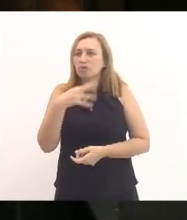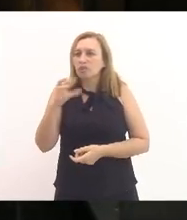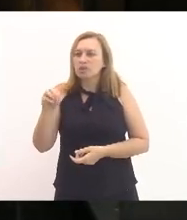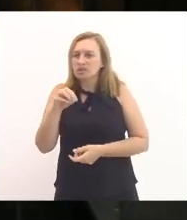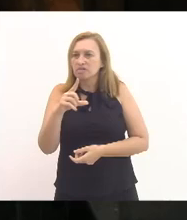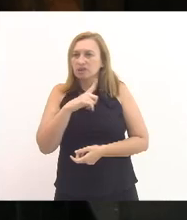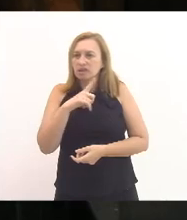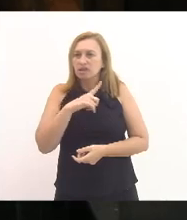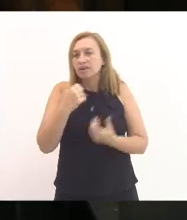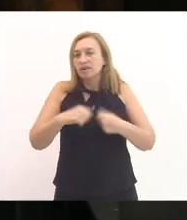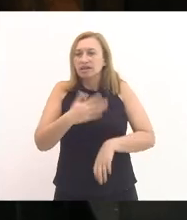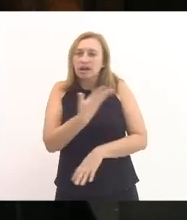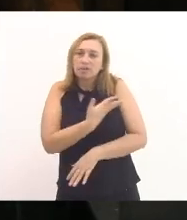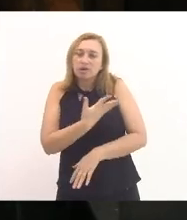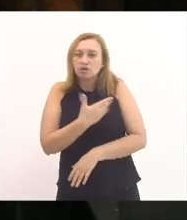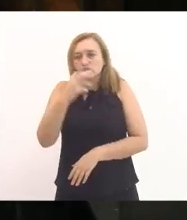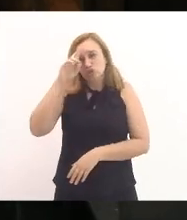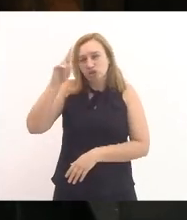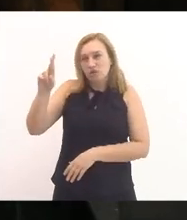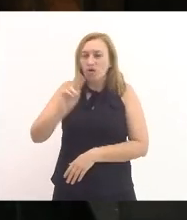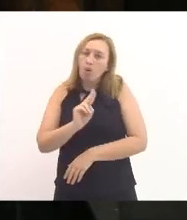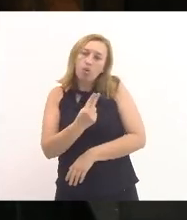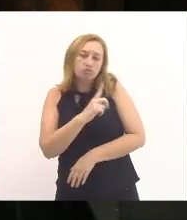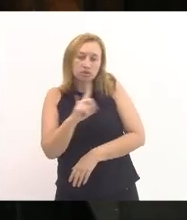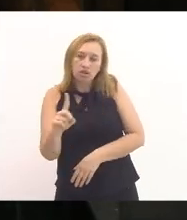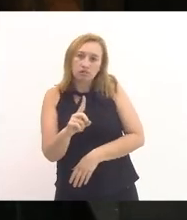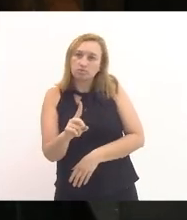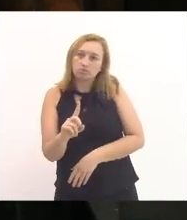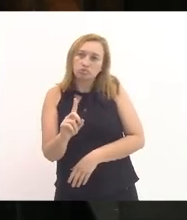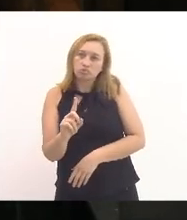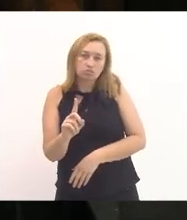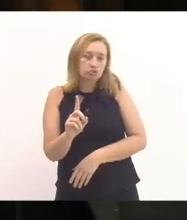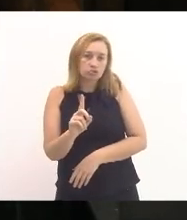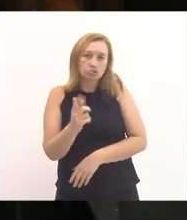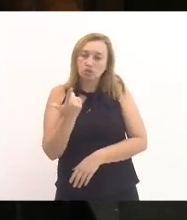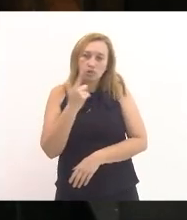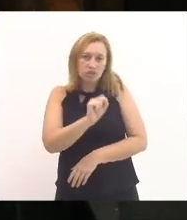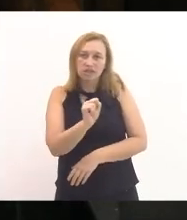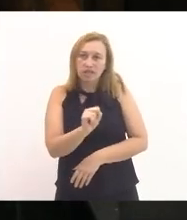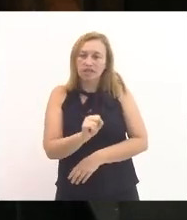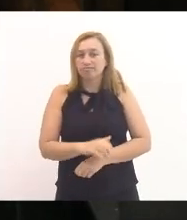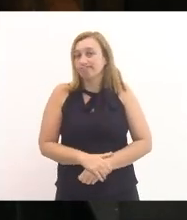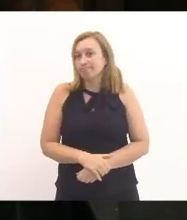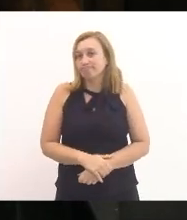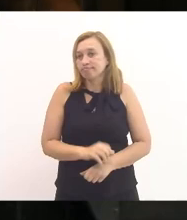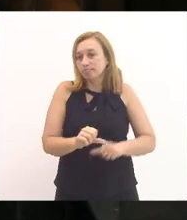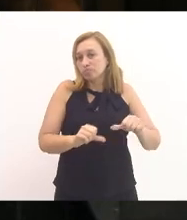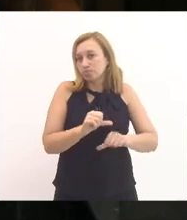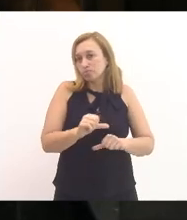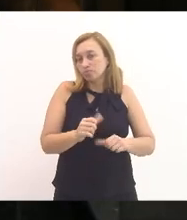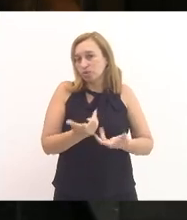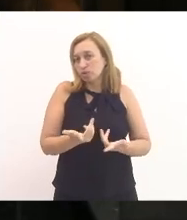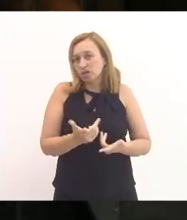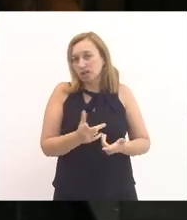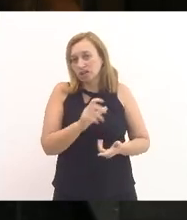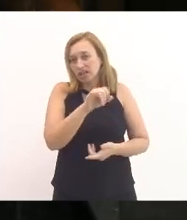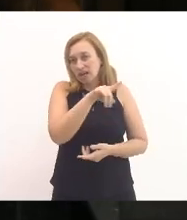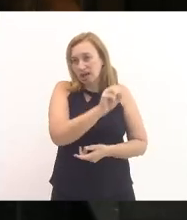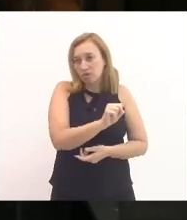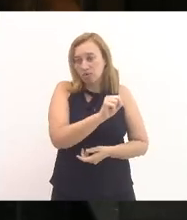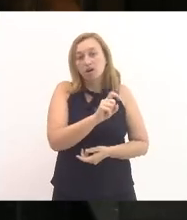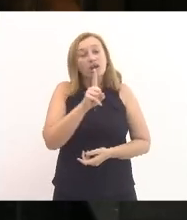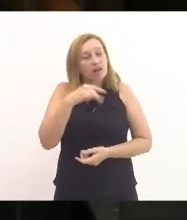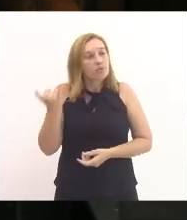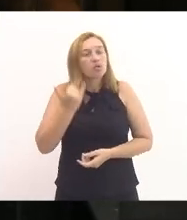tem que ser amigo do chefe' senão não vai ser promovido bom então assim esse é um ponto